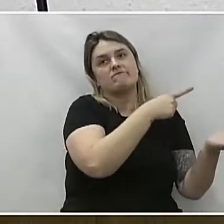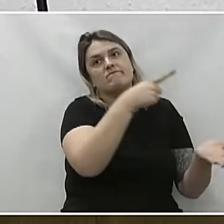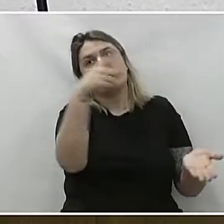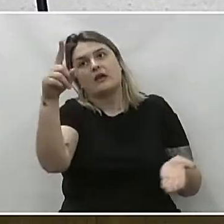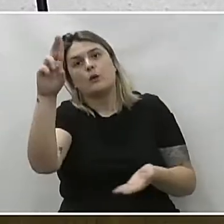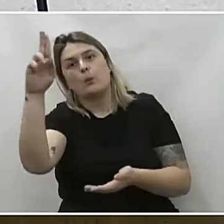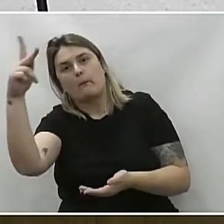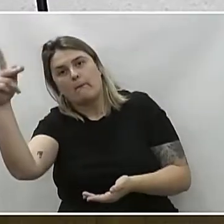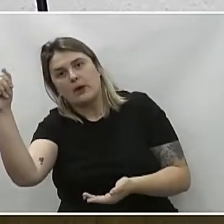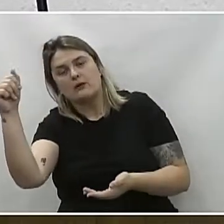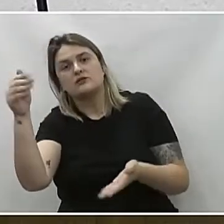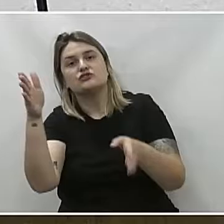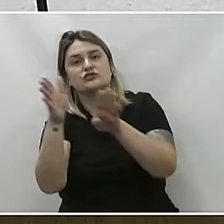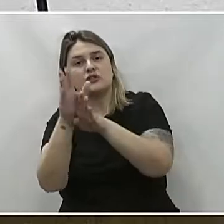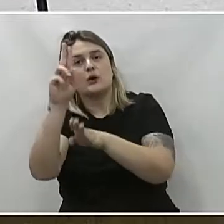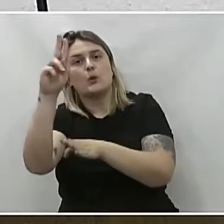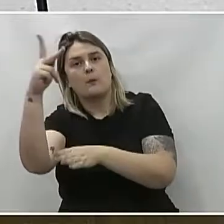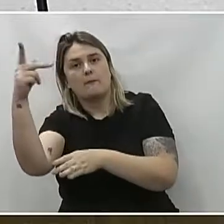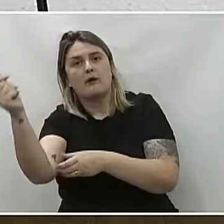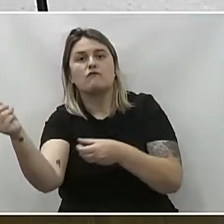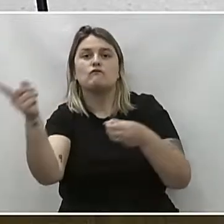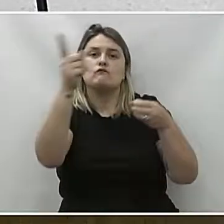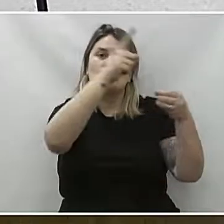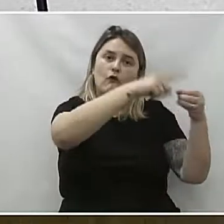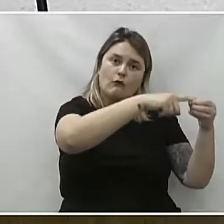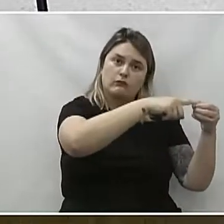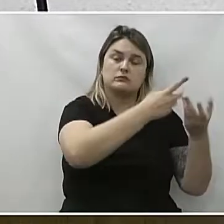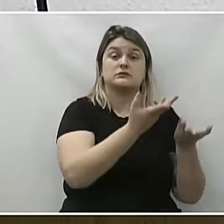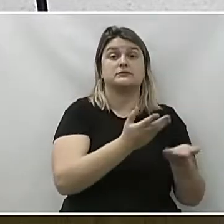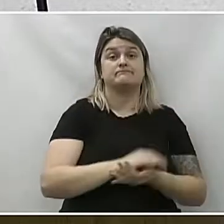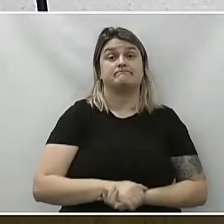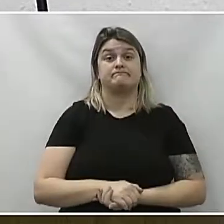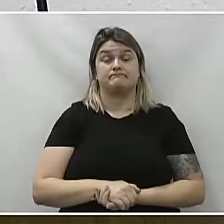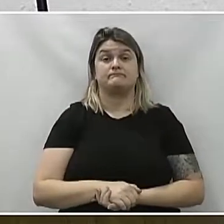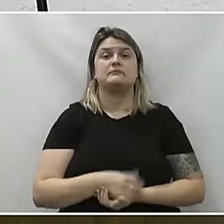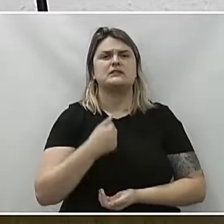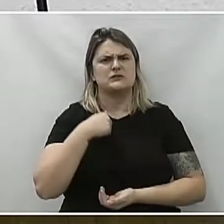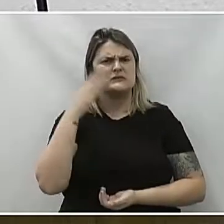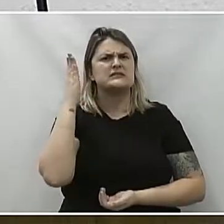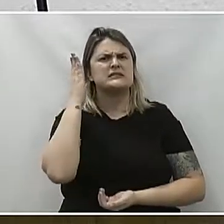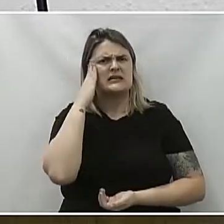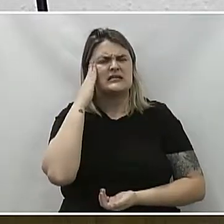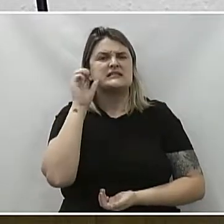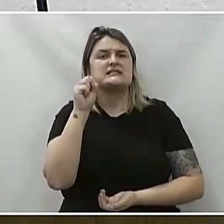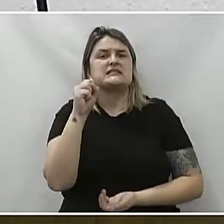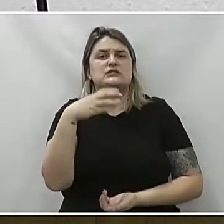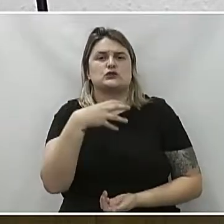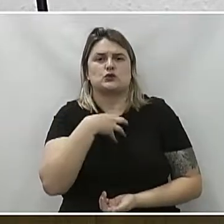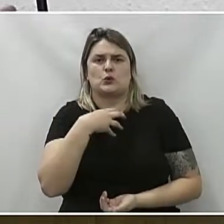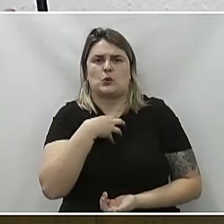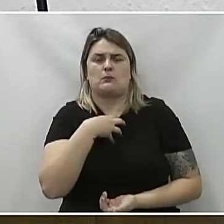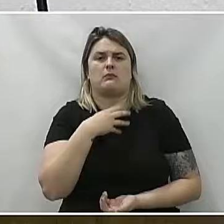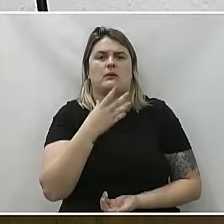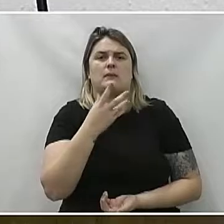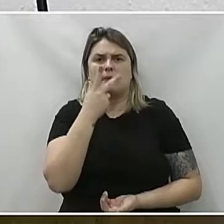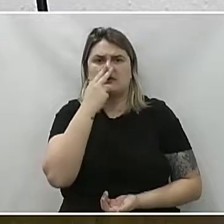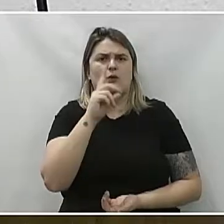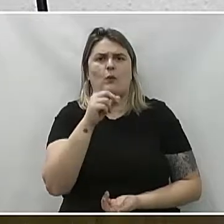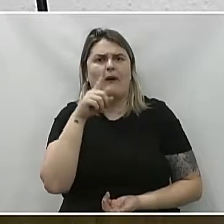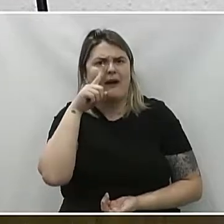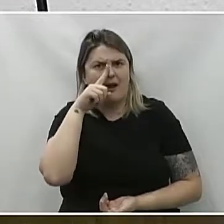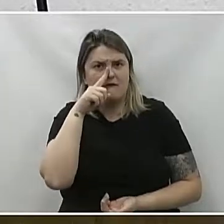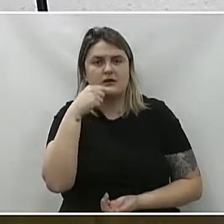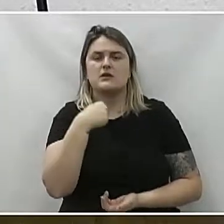UPA. Aí você chega na UPA, volta para o posto. Eu sei que os sintomas dele não eram graves.